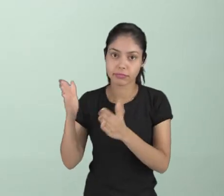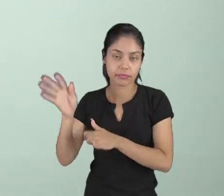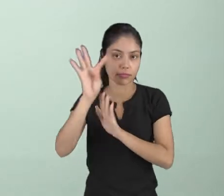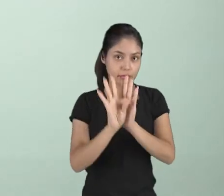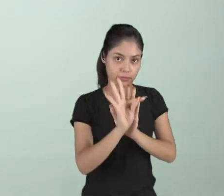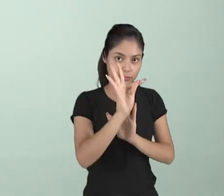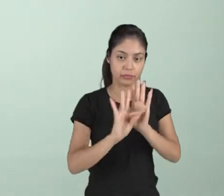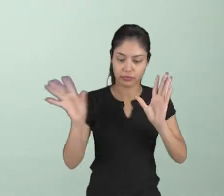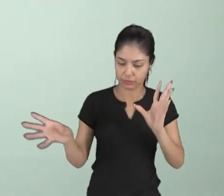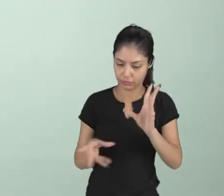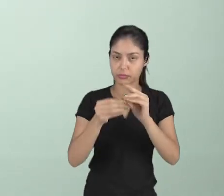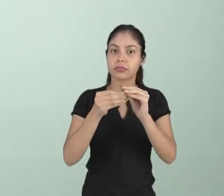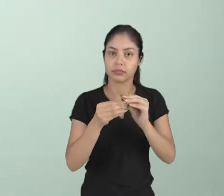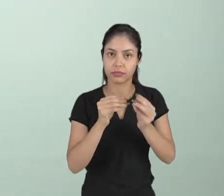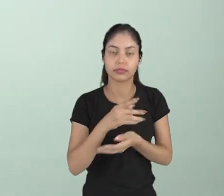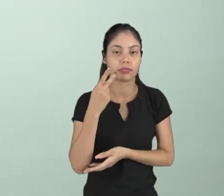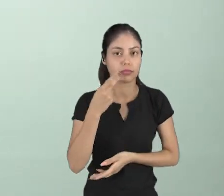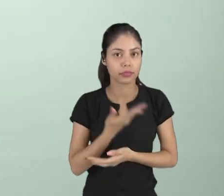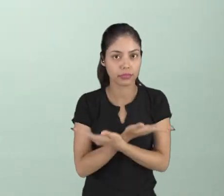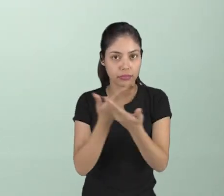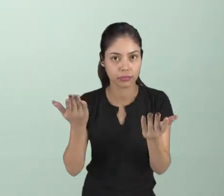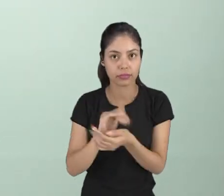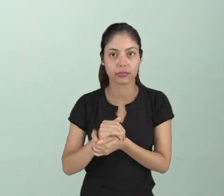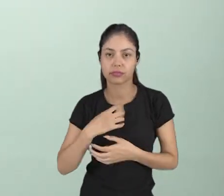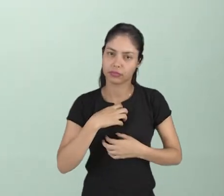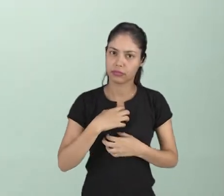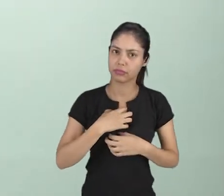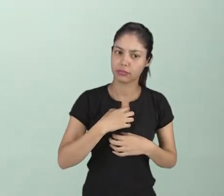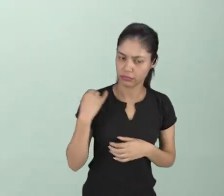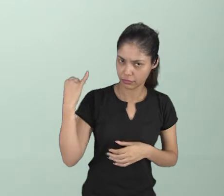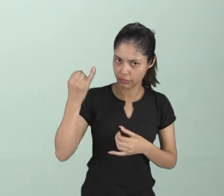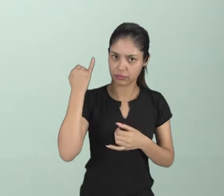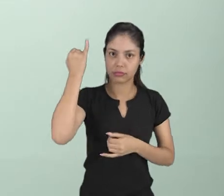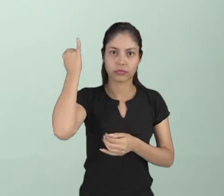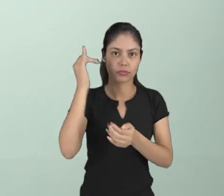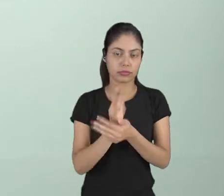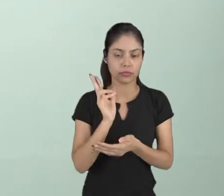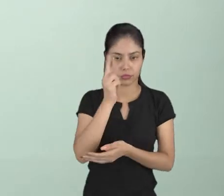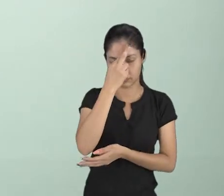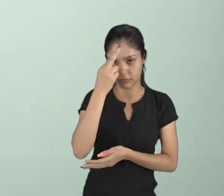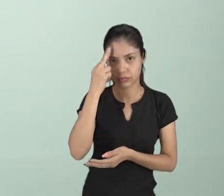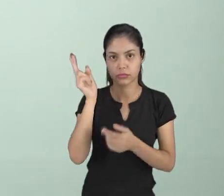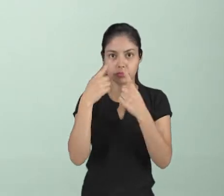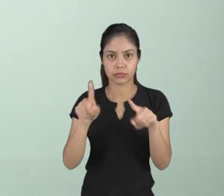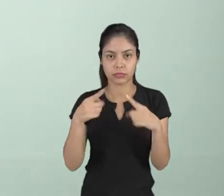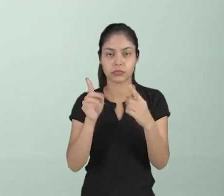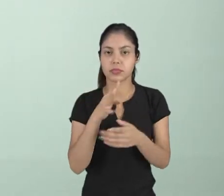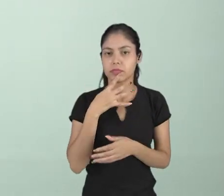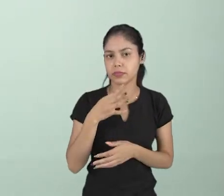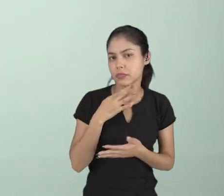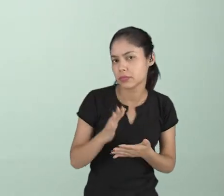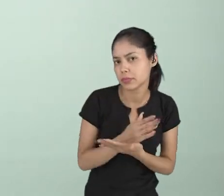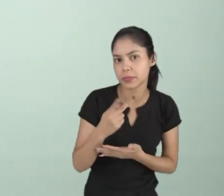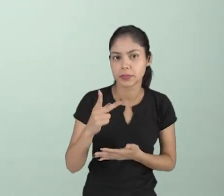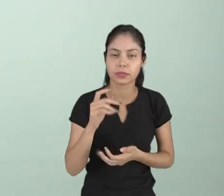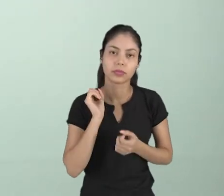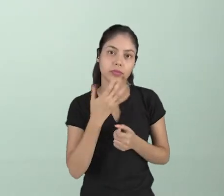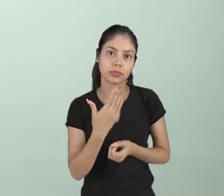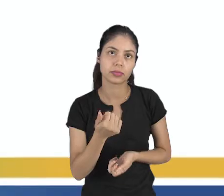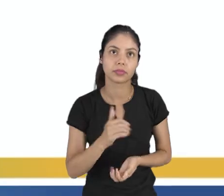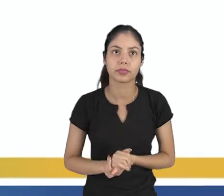textos, né? O texto completo que vai dizer para você os momentos específicos da história da música. Hoje nós vamos conhecer alguns deles, tá